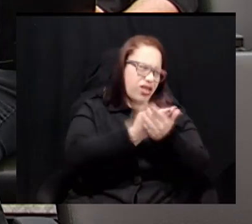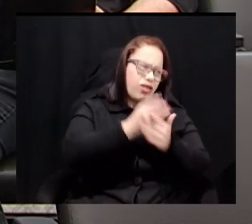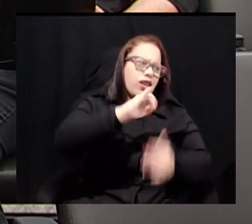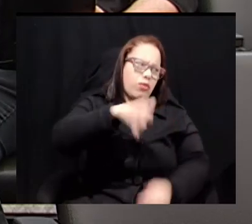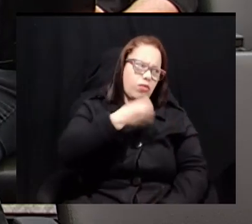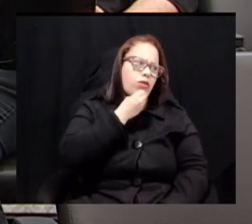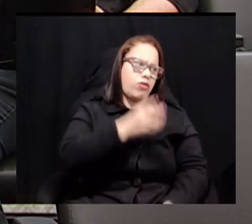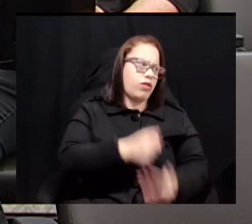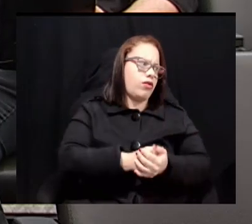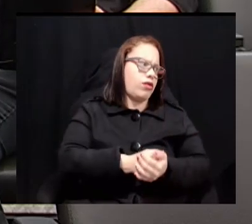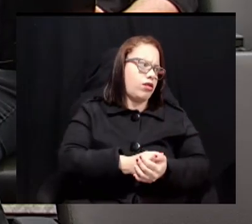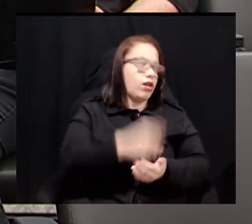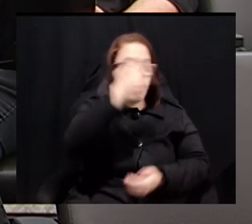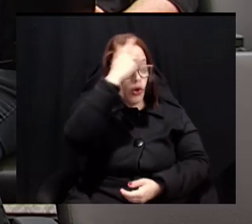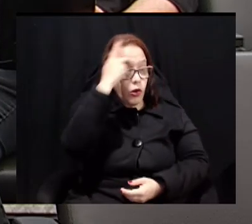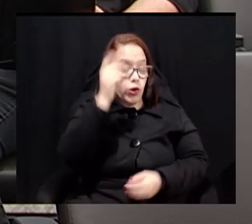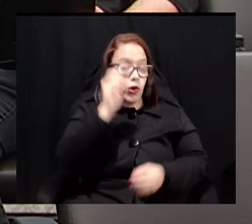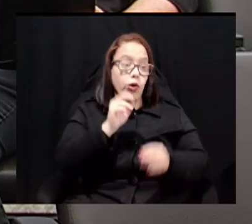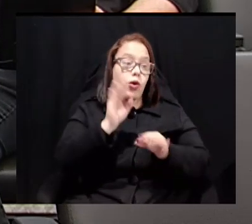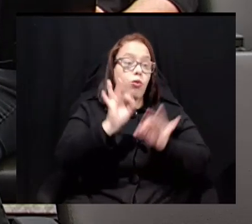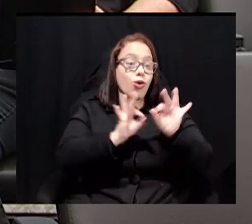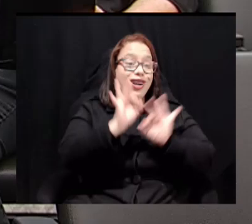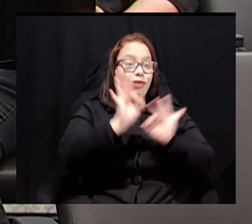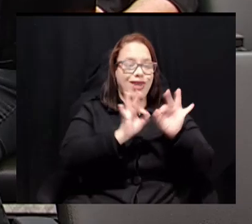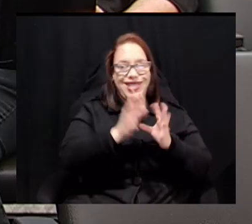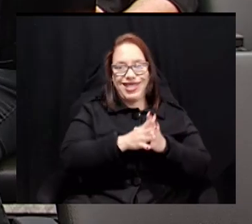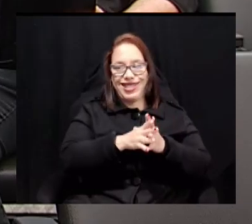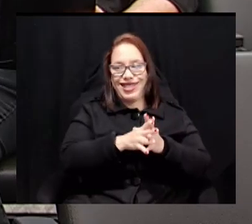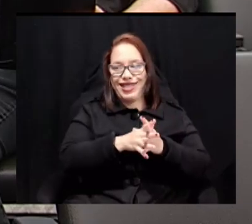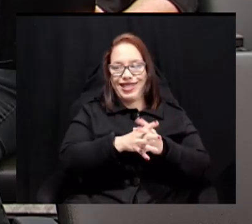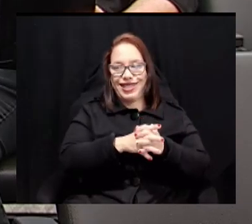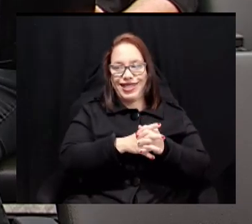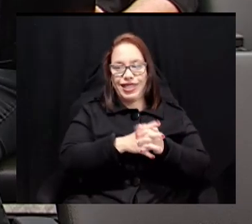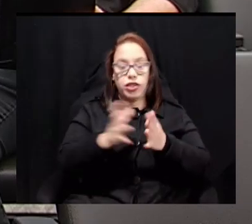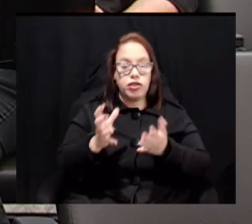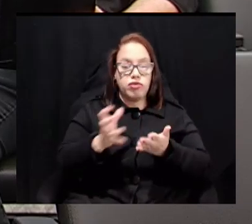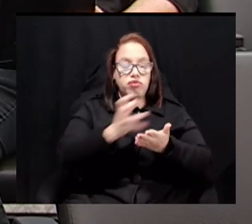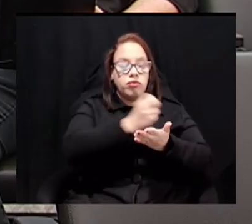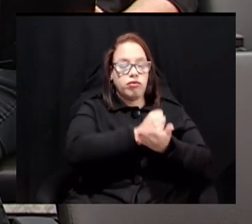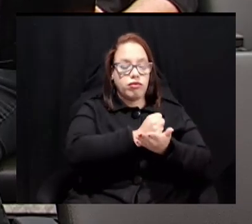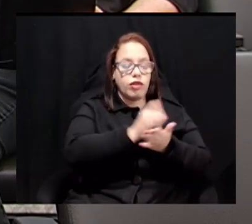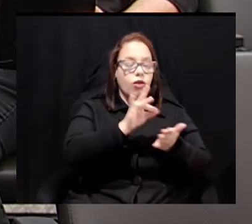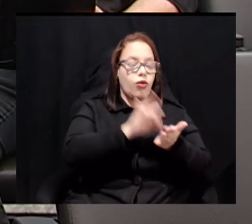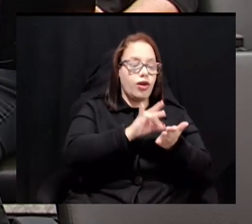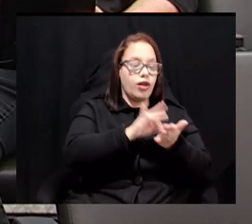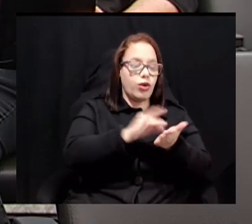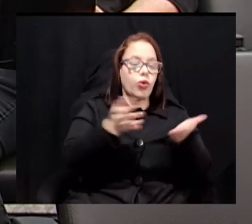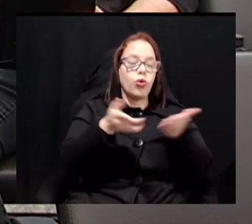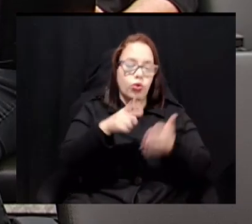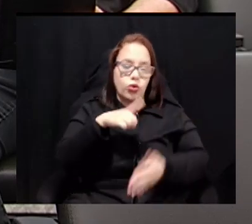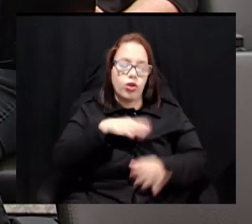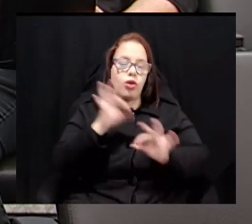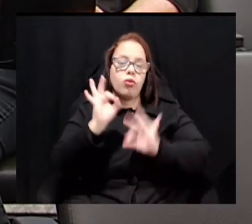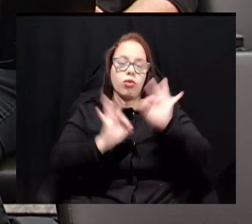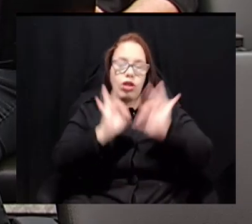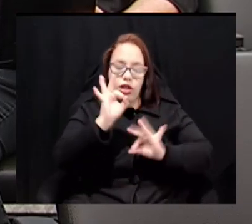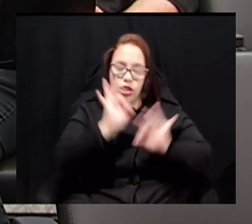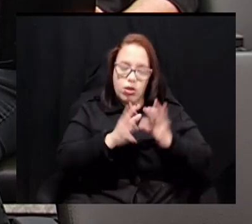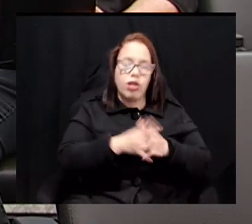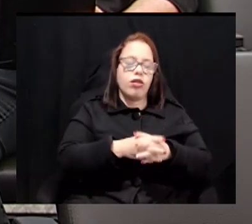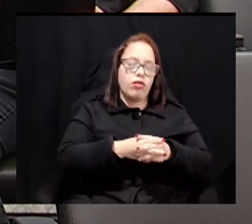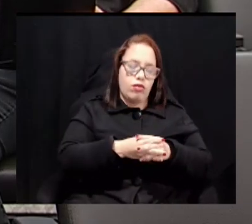pessoa consegue se programar para que aquela coleta seja executada. Hoje existe um planejamento para isso, o